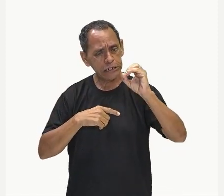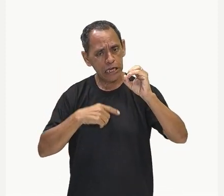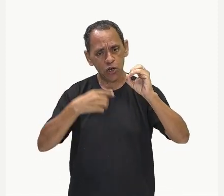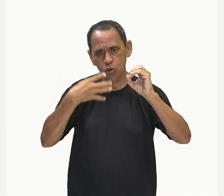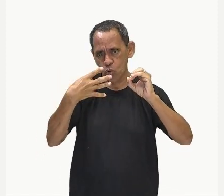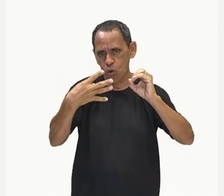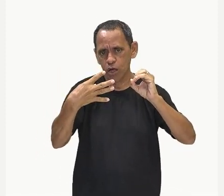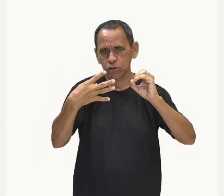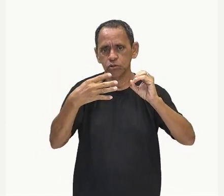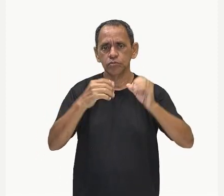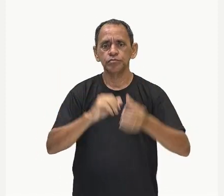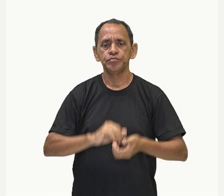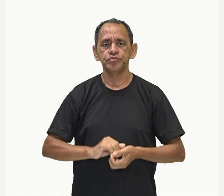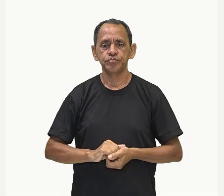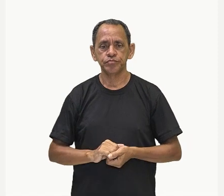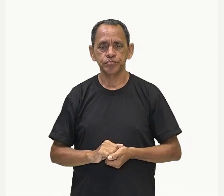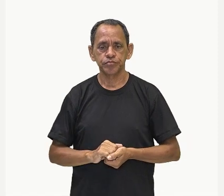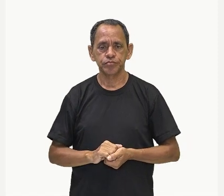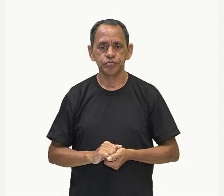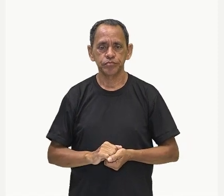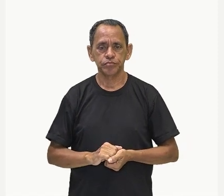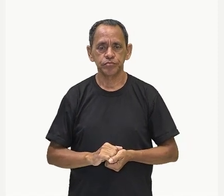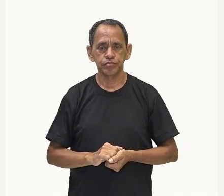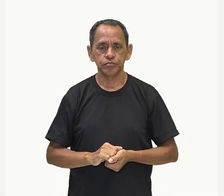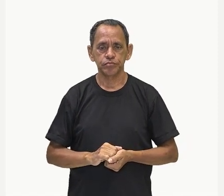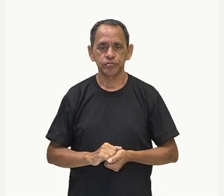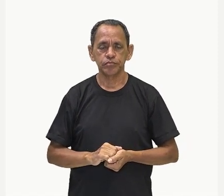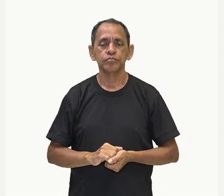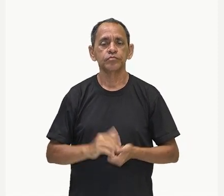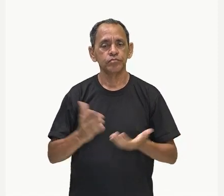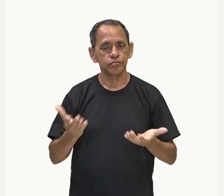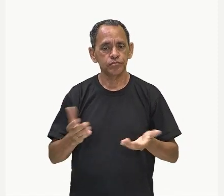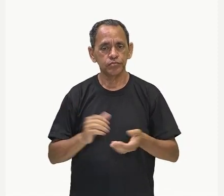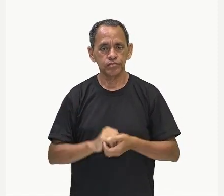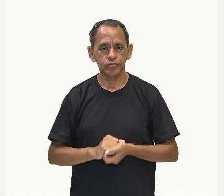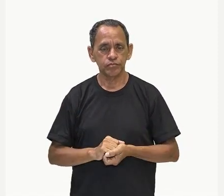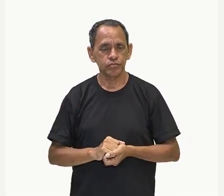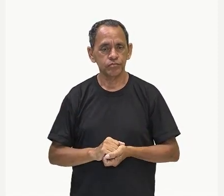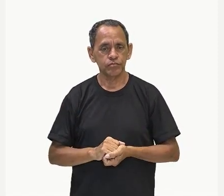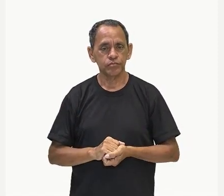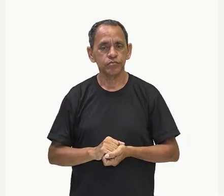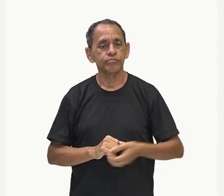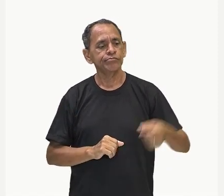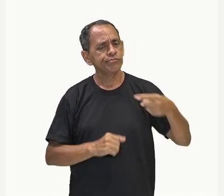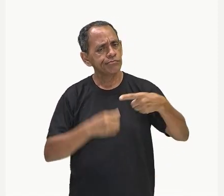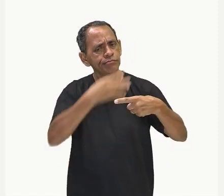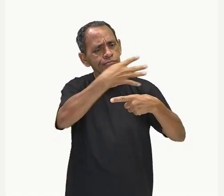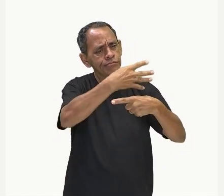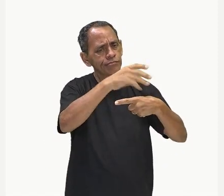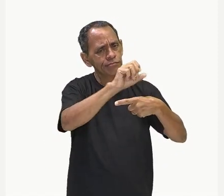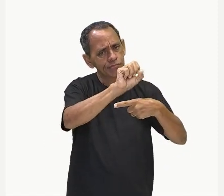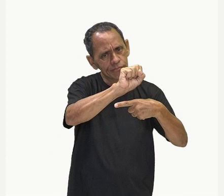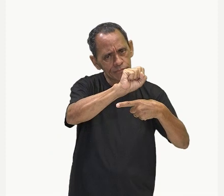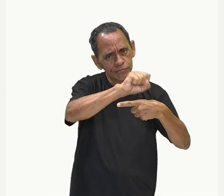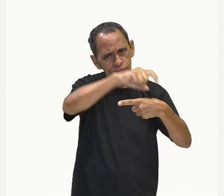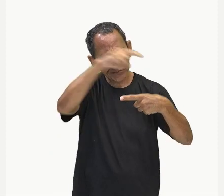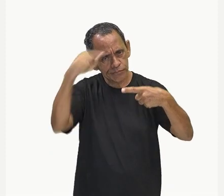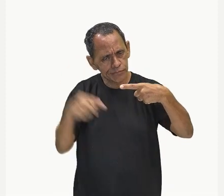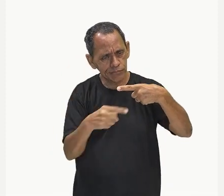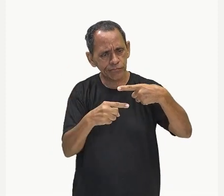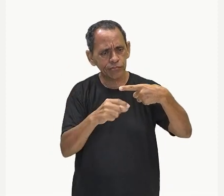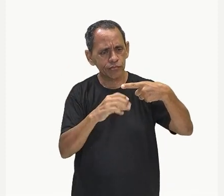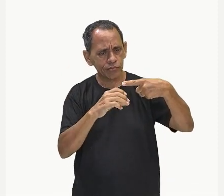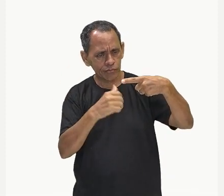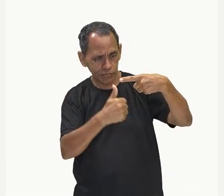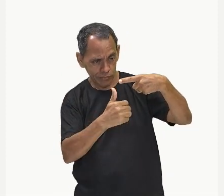é 48 dezenas de milésimos. Que eu também posso fazer na base